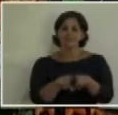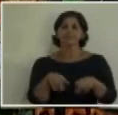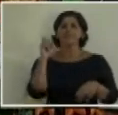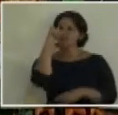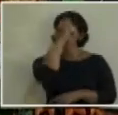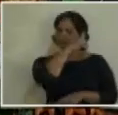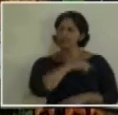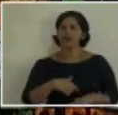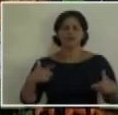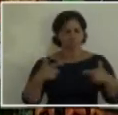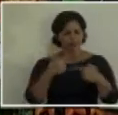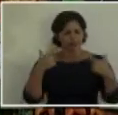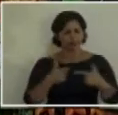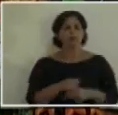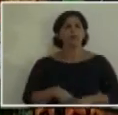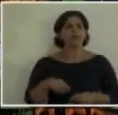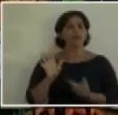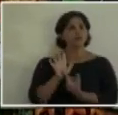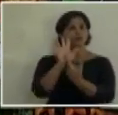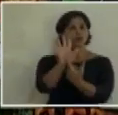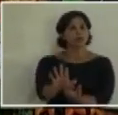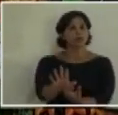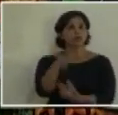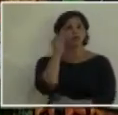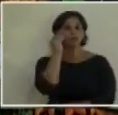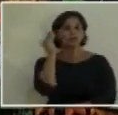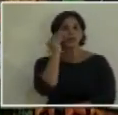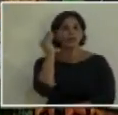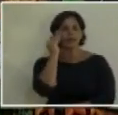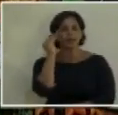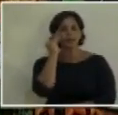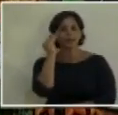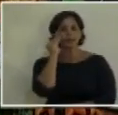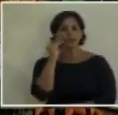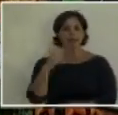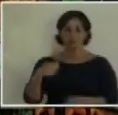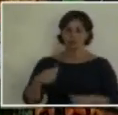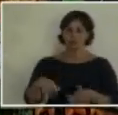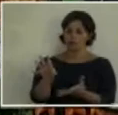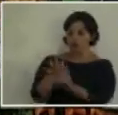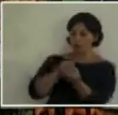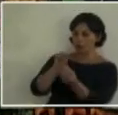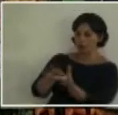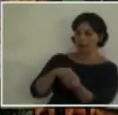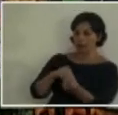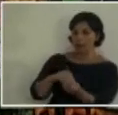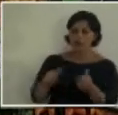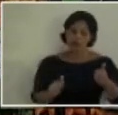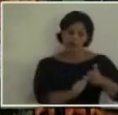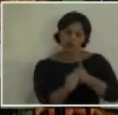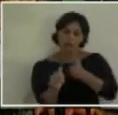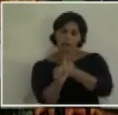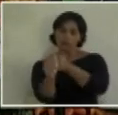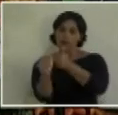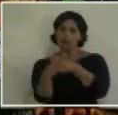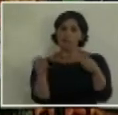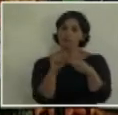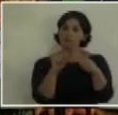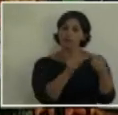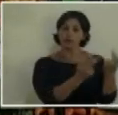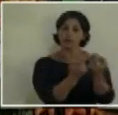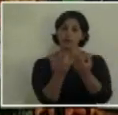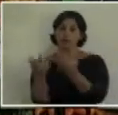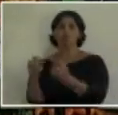tem é quando os nossos inimigos dão as mãos para nos destruir. Mas sabe o que Josafá fez? Ele não se